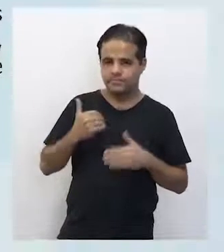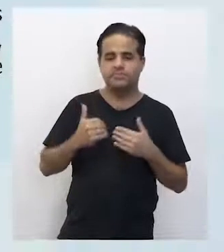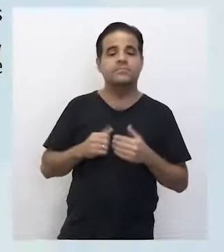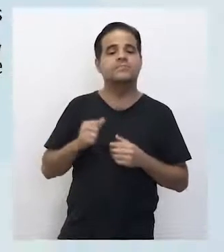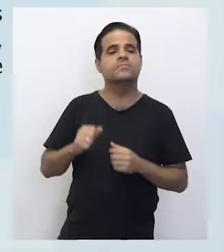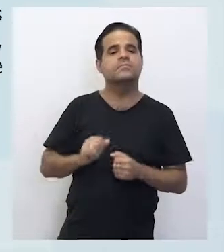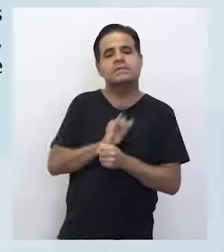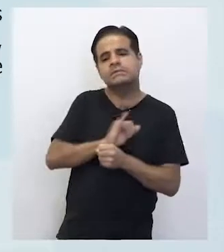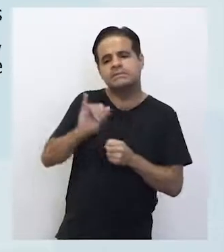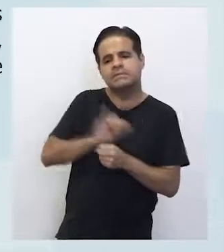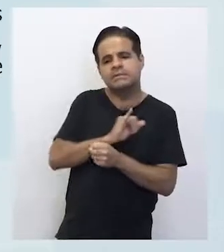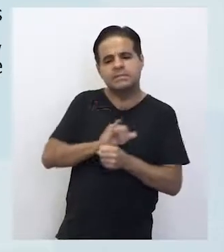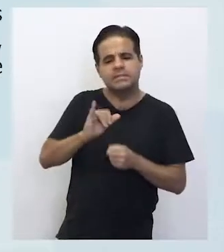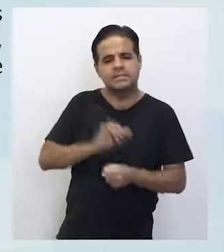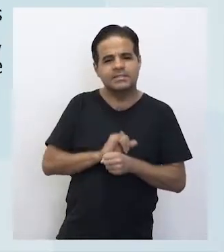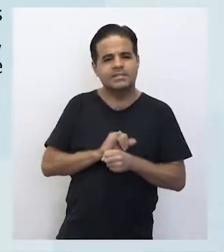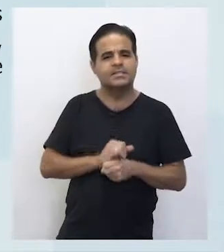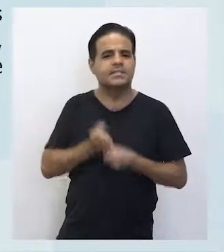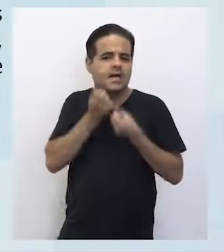é estratégias de